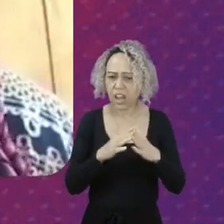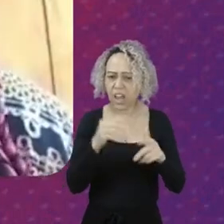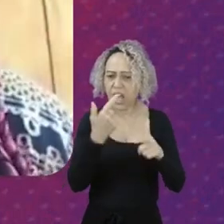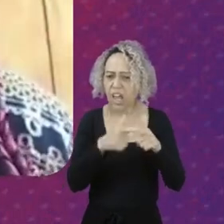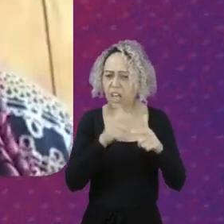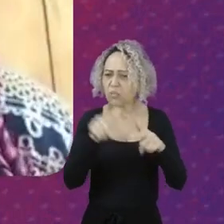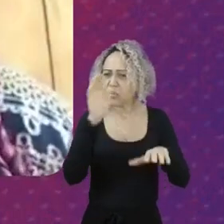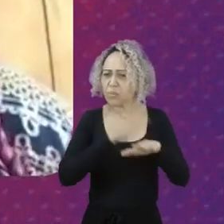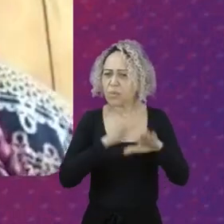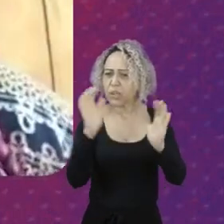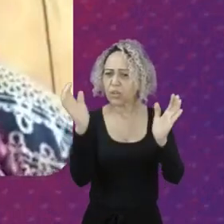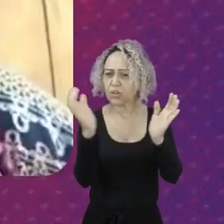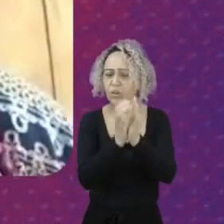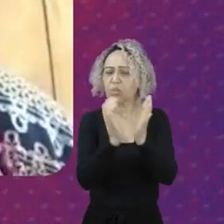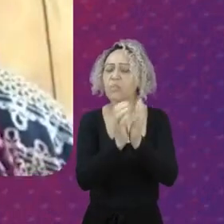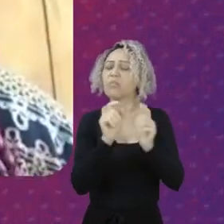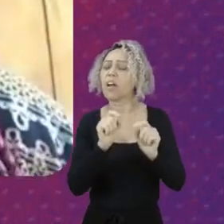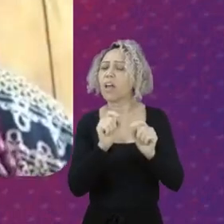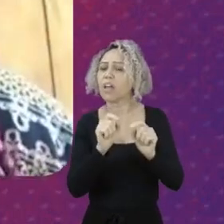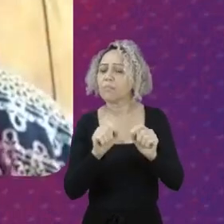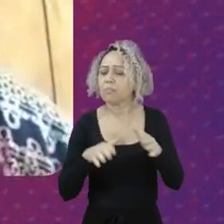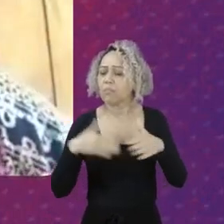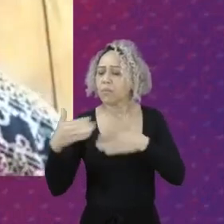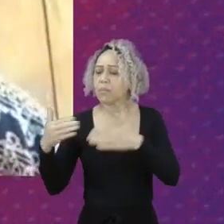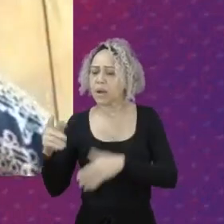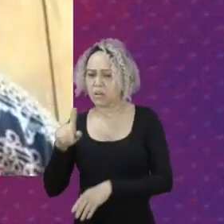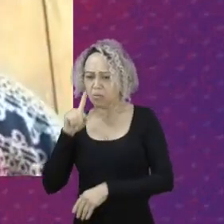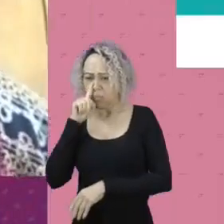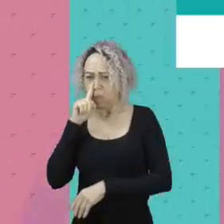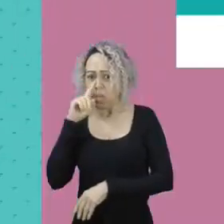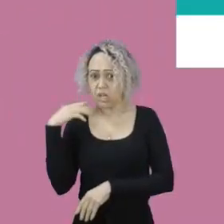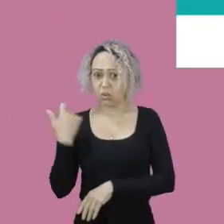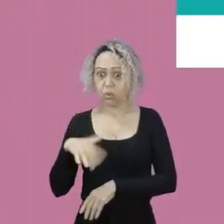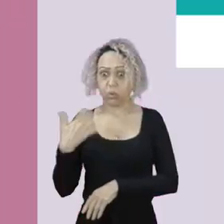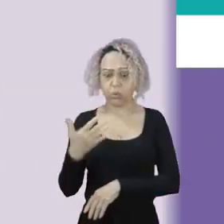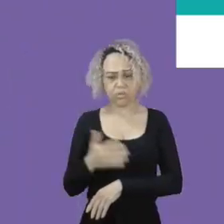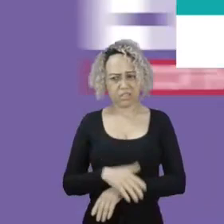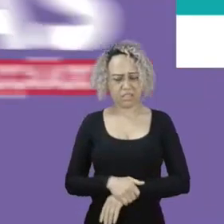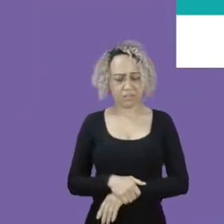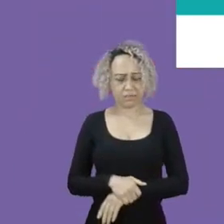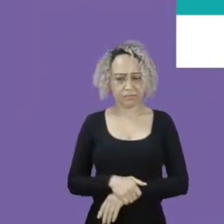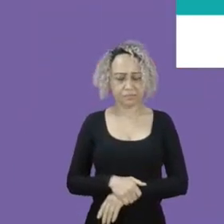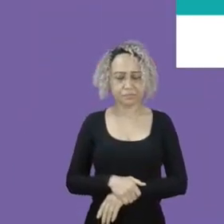coletivo para um perigo imediato.